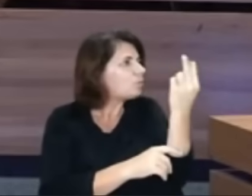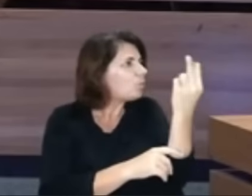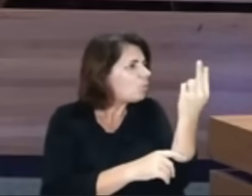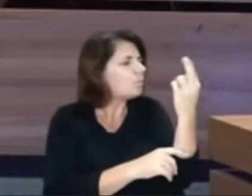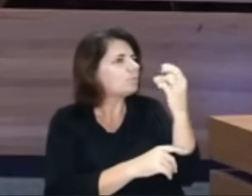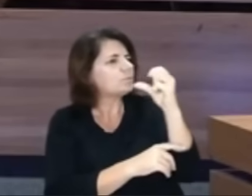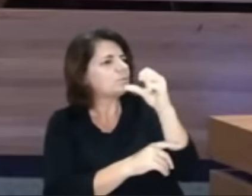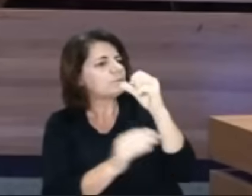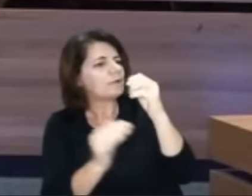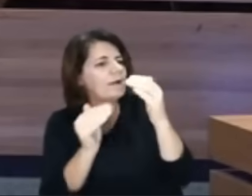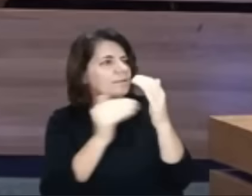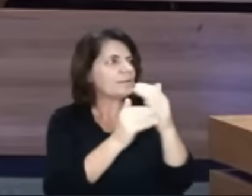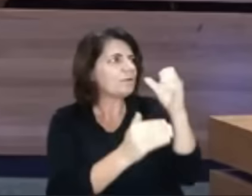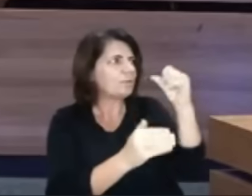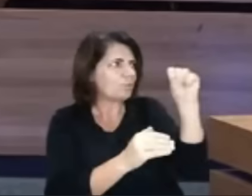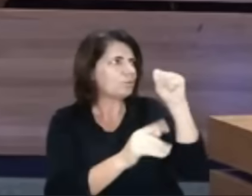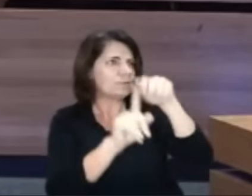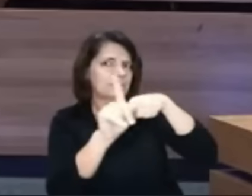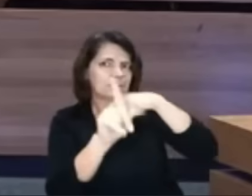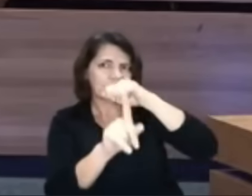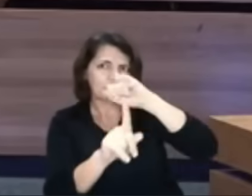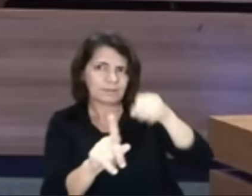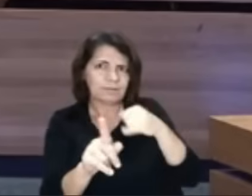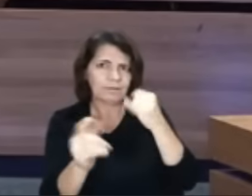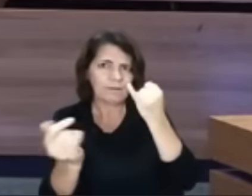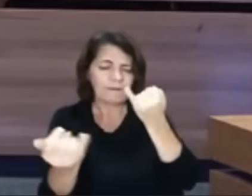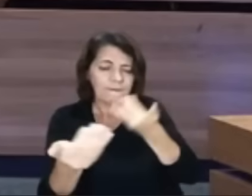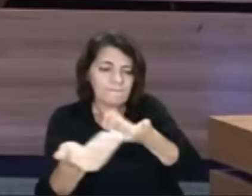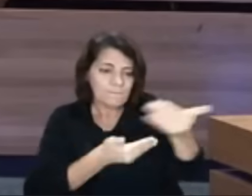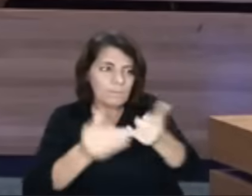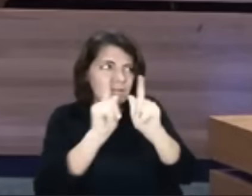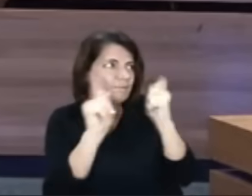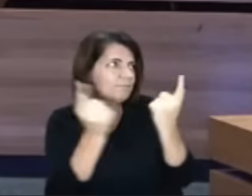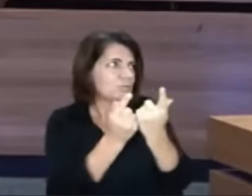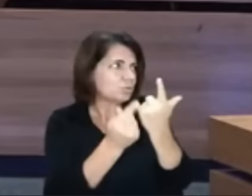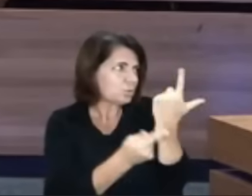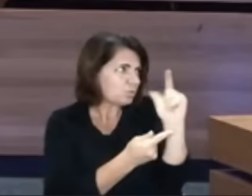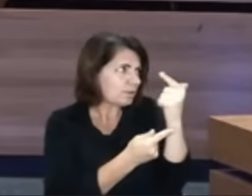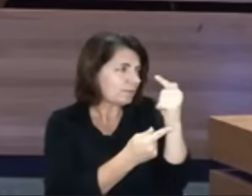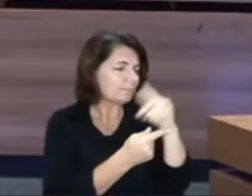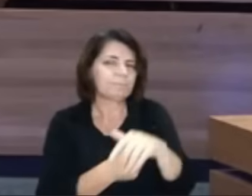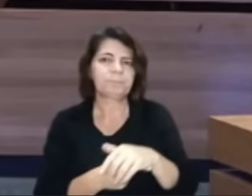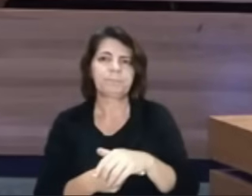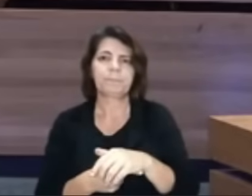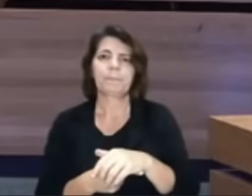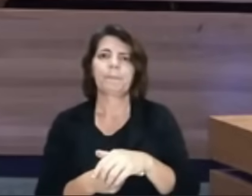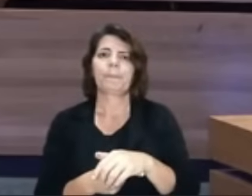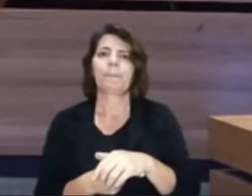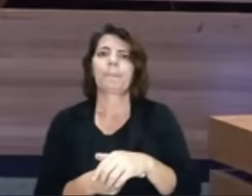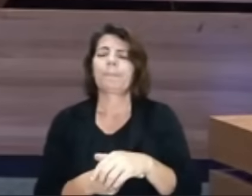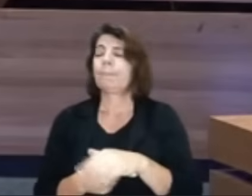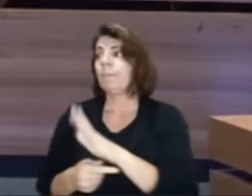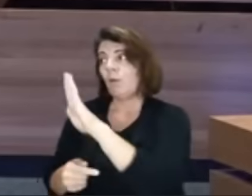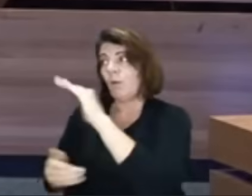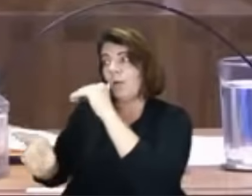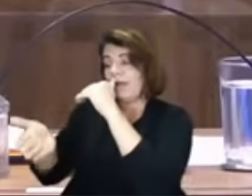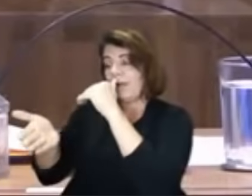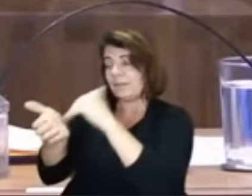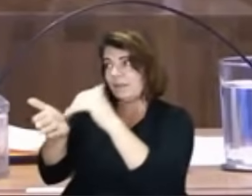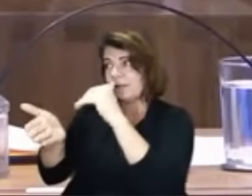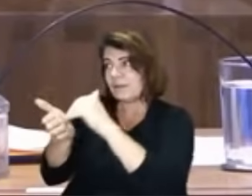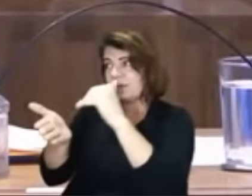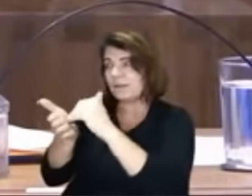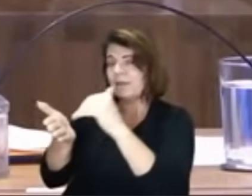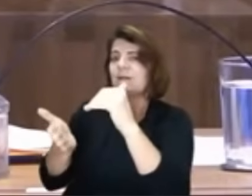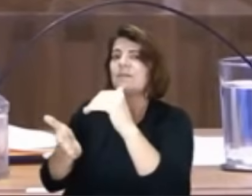existia nenhuma troca de informações via WhatsApp sobre inteligência com a secretaria executiva com a